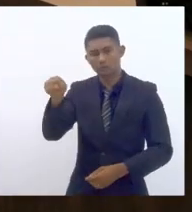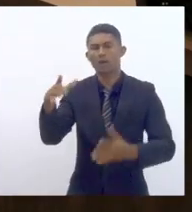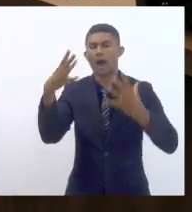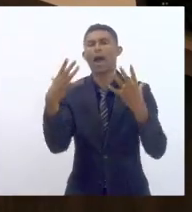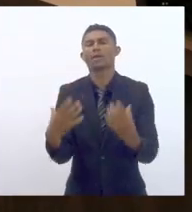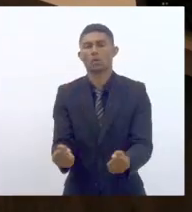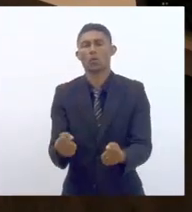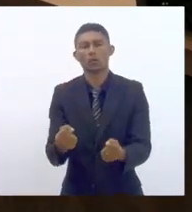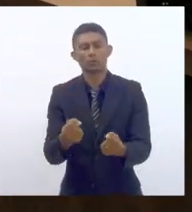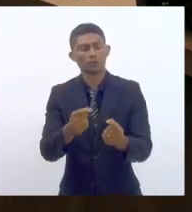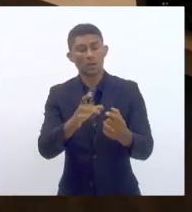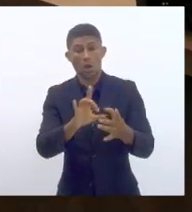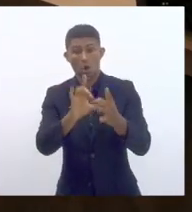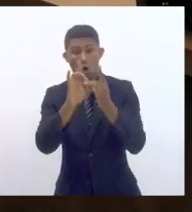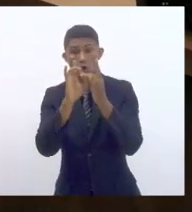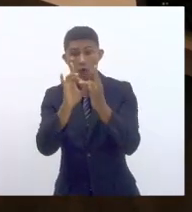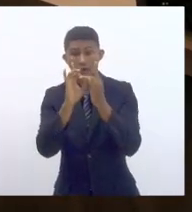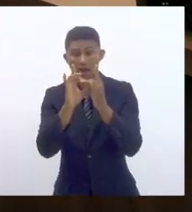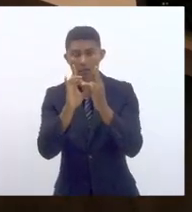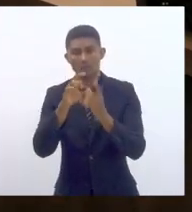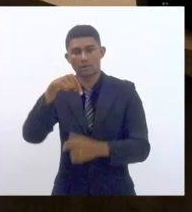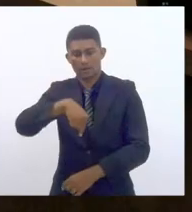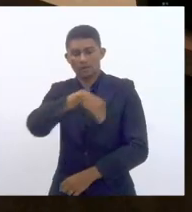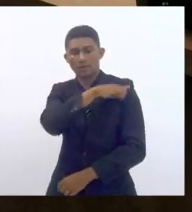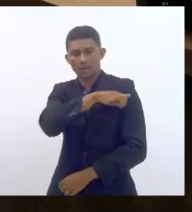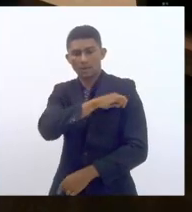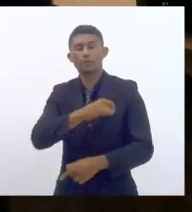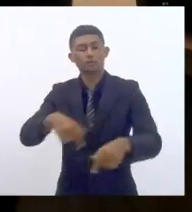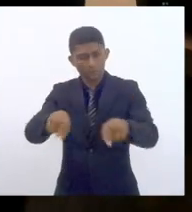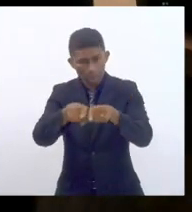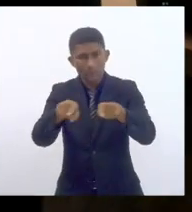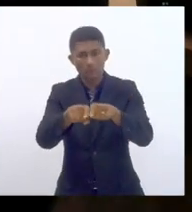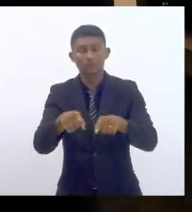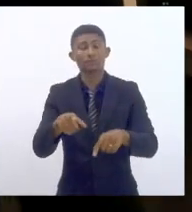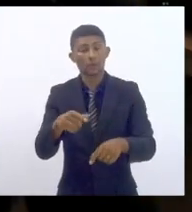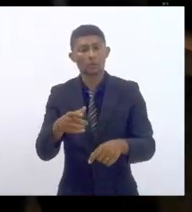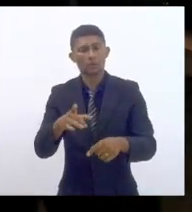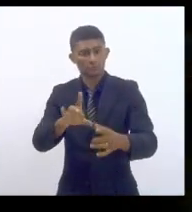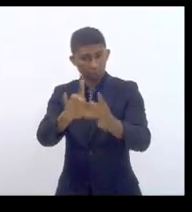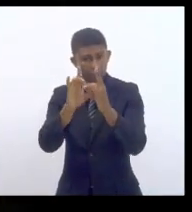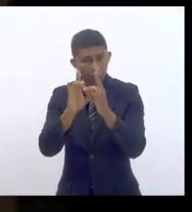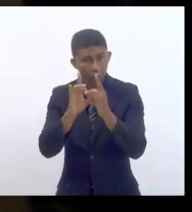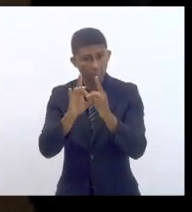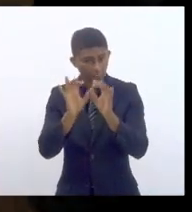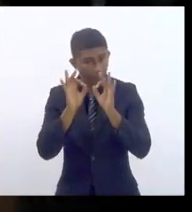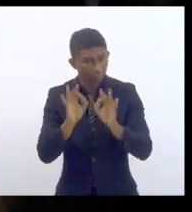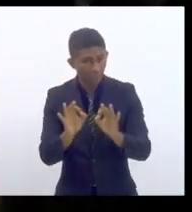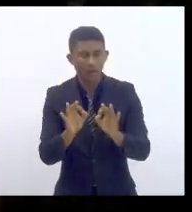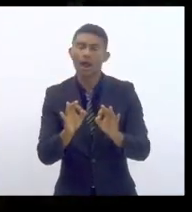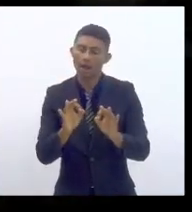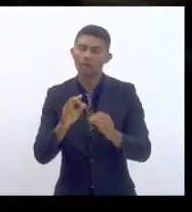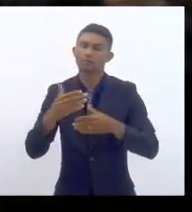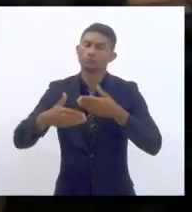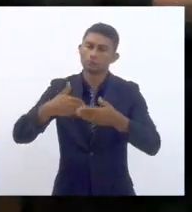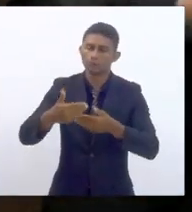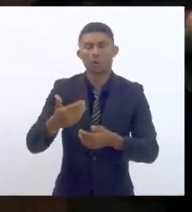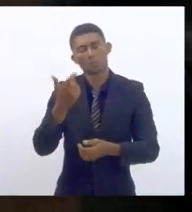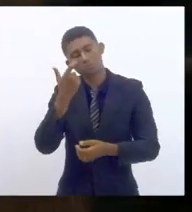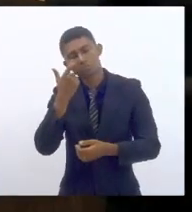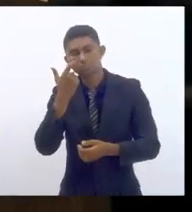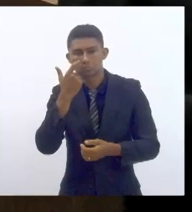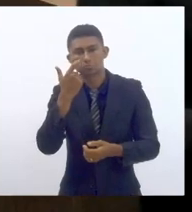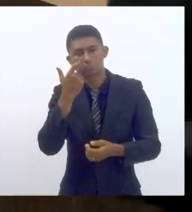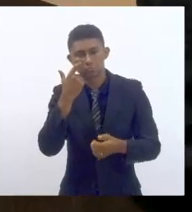estender esse convênio para o Rio de Janeiro e depois que estender, a gente internaliza e aí, evidentemente,